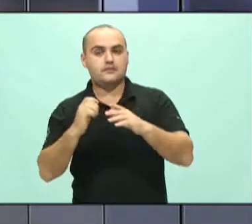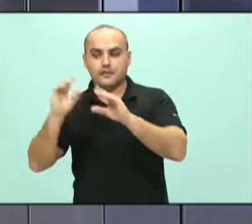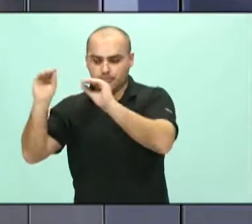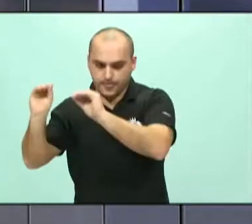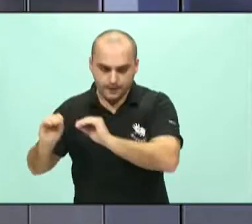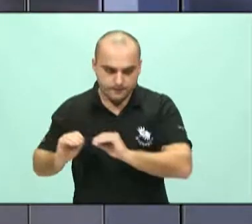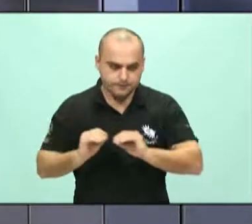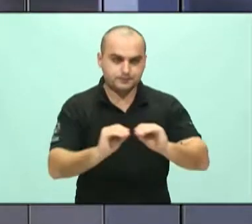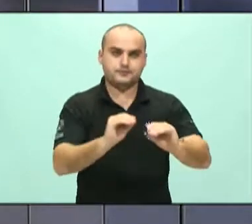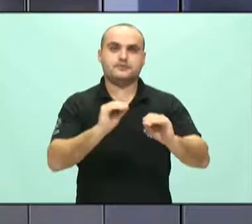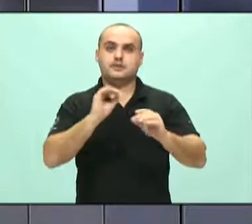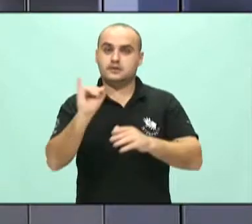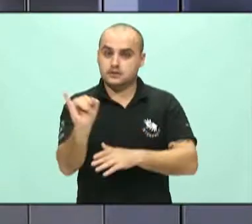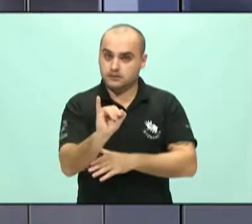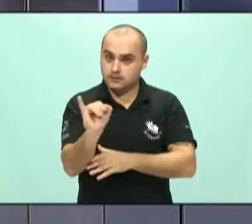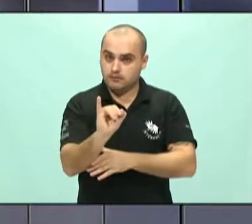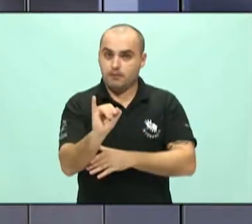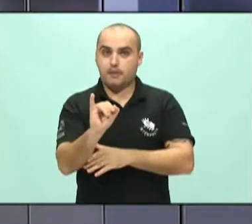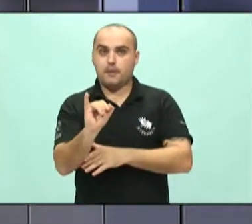para Itajaí,